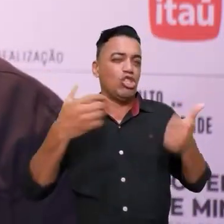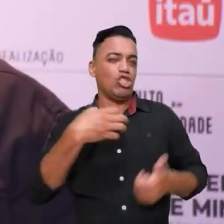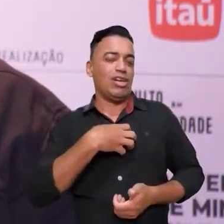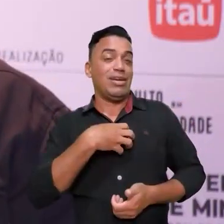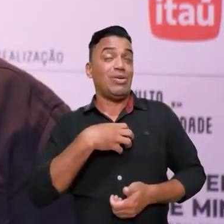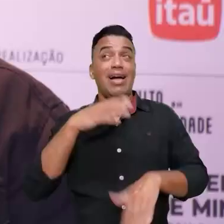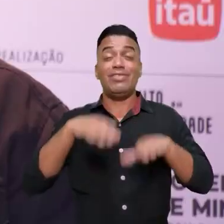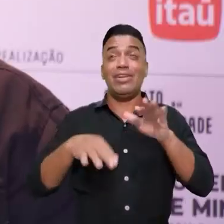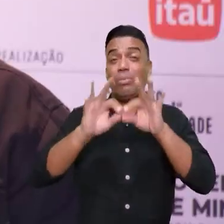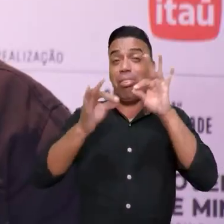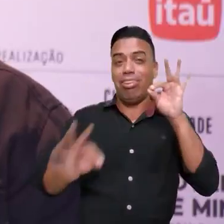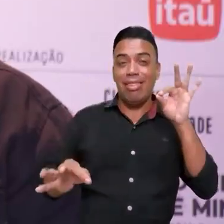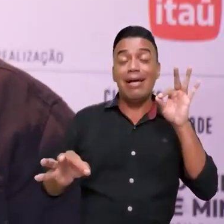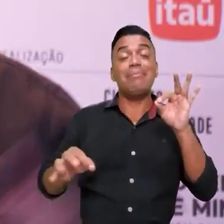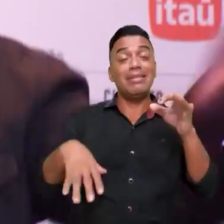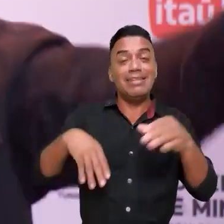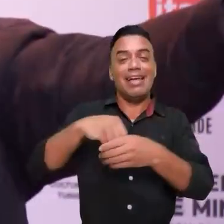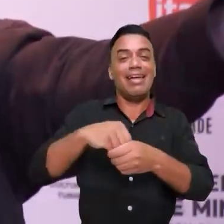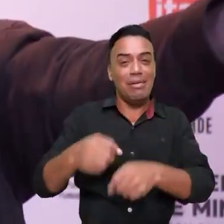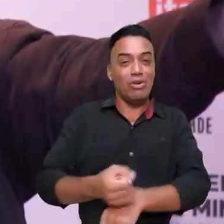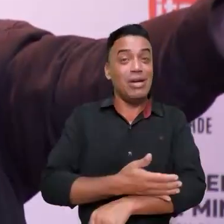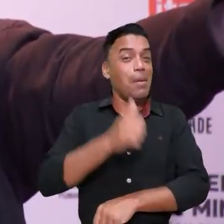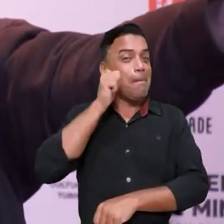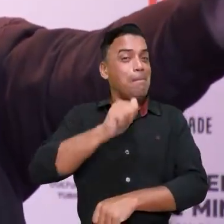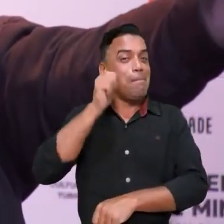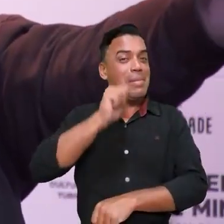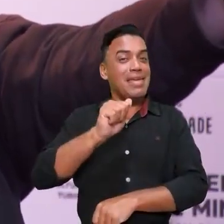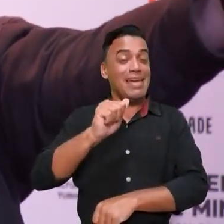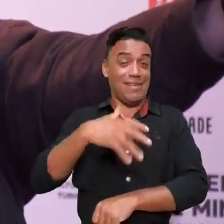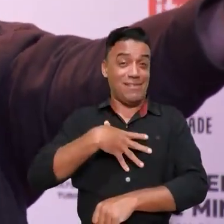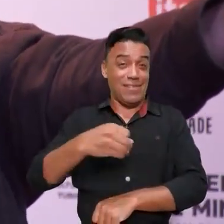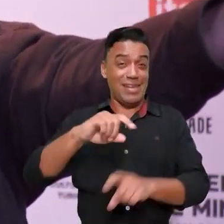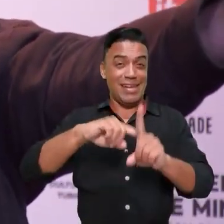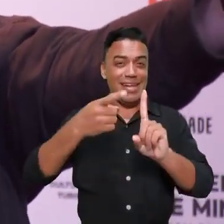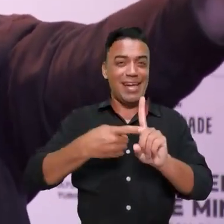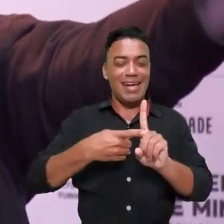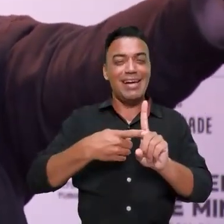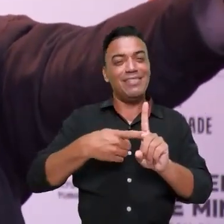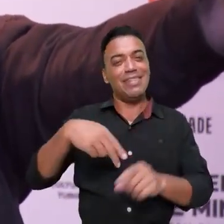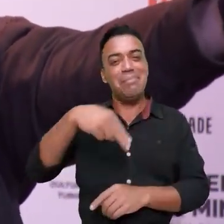pouco prolixo e vem um pouco da emoção mesmo. Minha filha chegando, grávida, do meu pequeno,